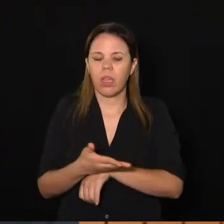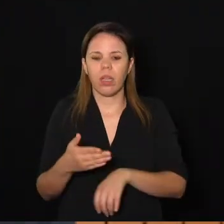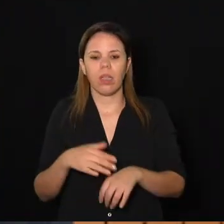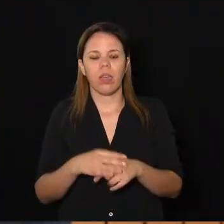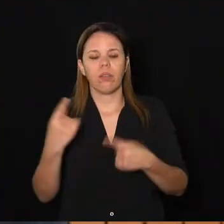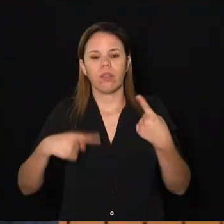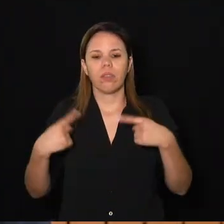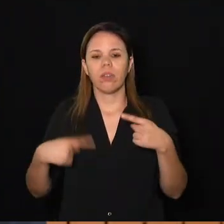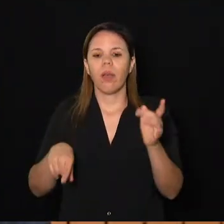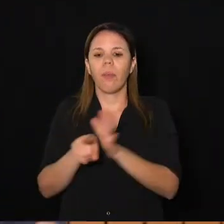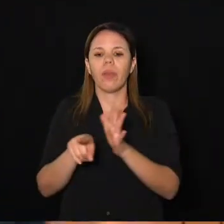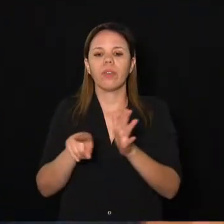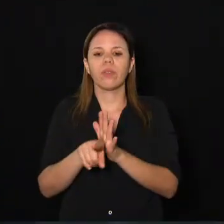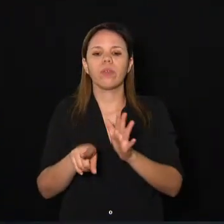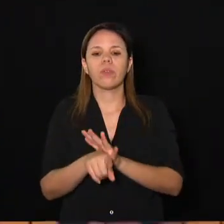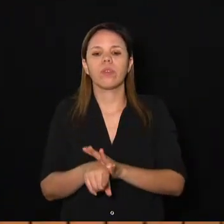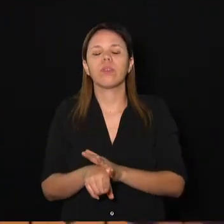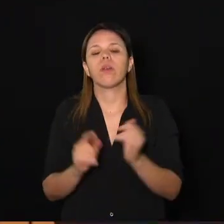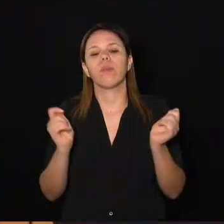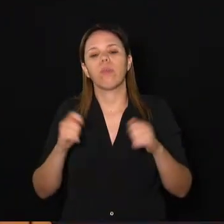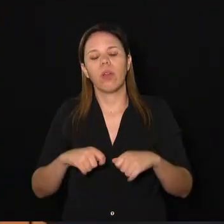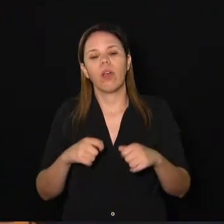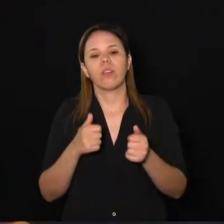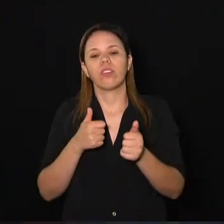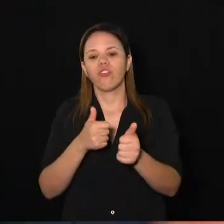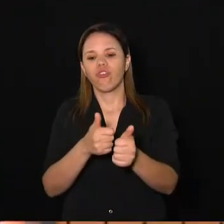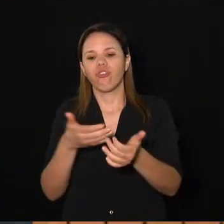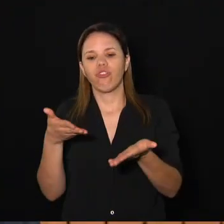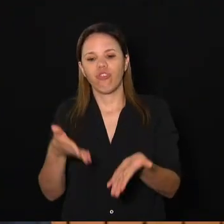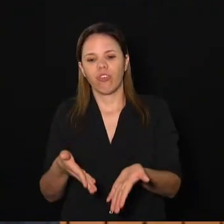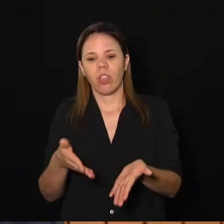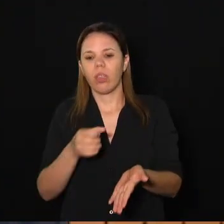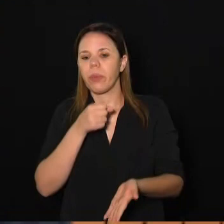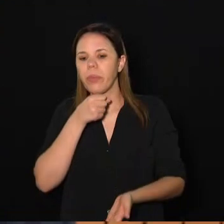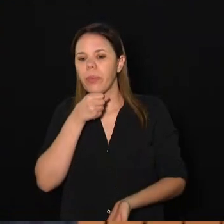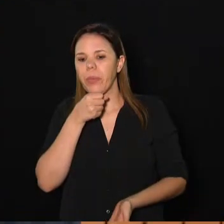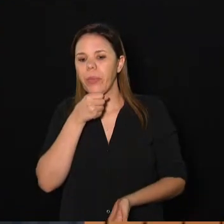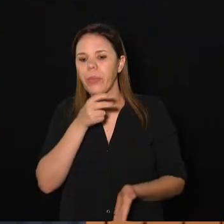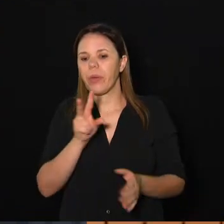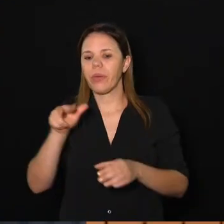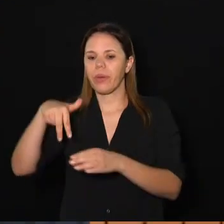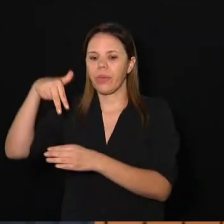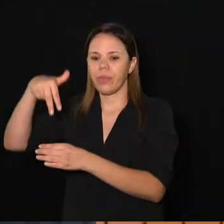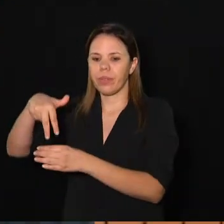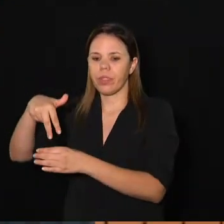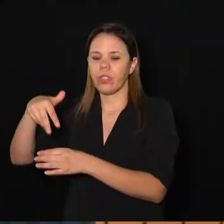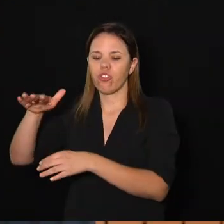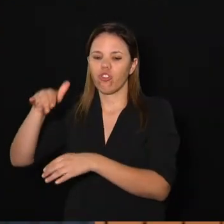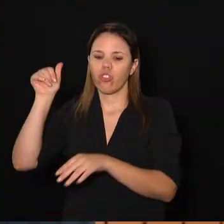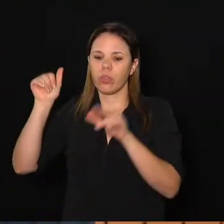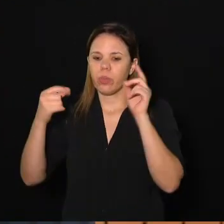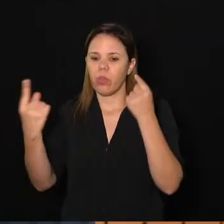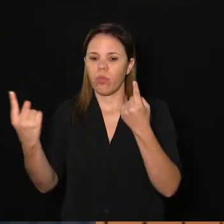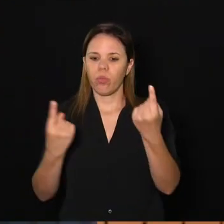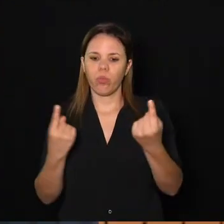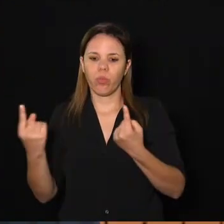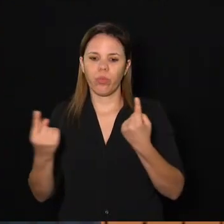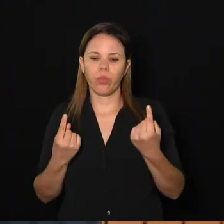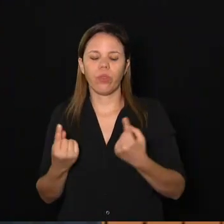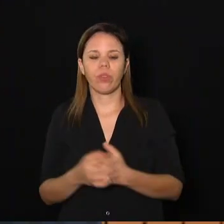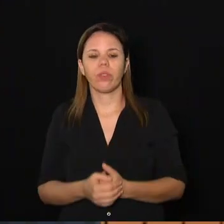para ambas as partes que possam se dirigir aquele microfone ali ao lado nós vamos estar chamando uma por uma